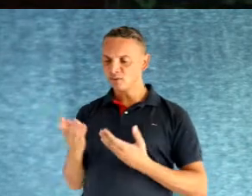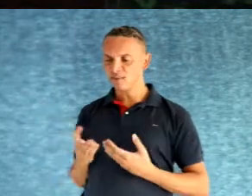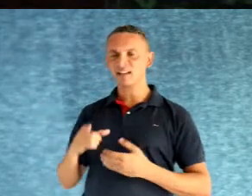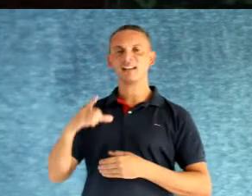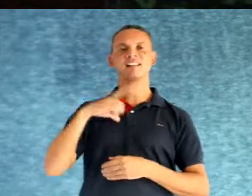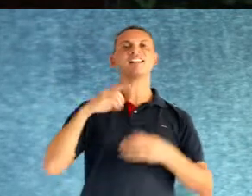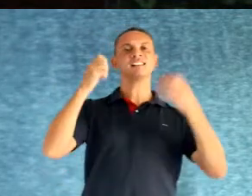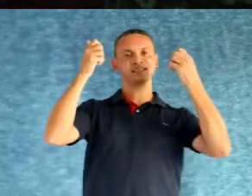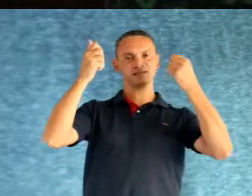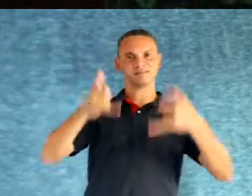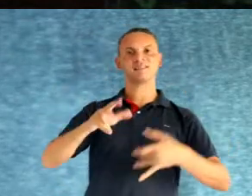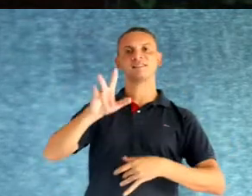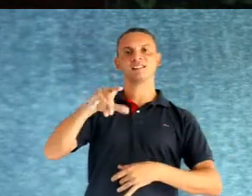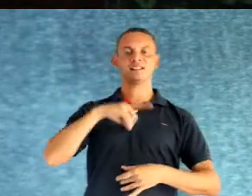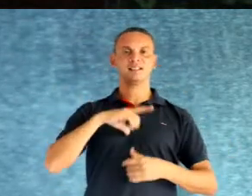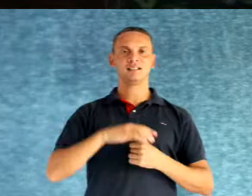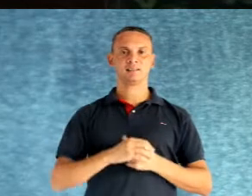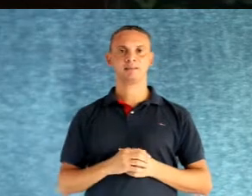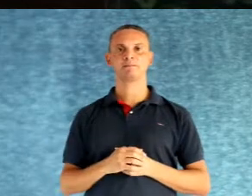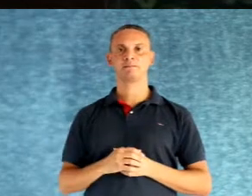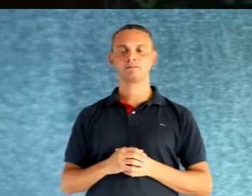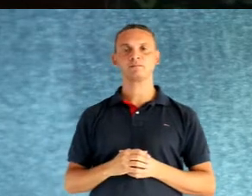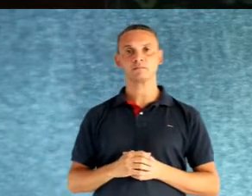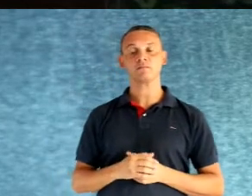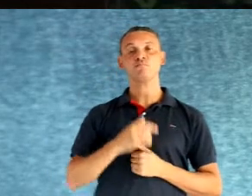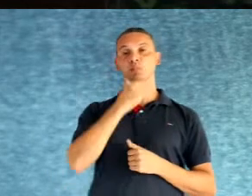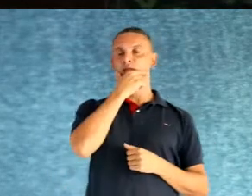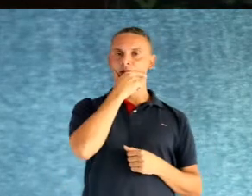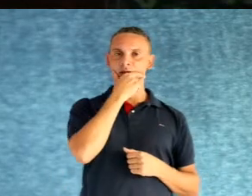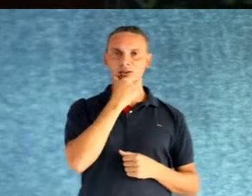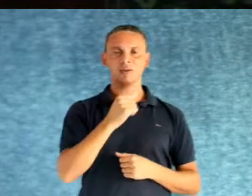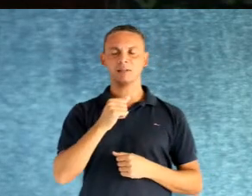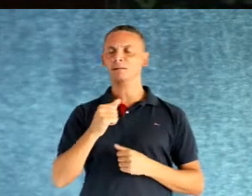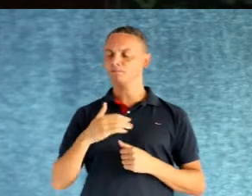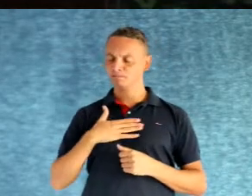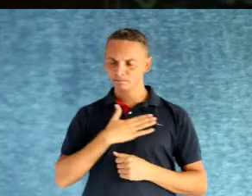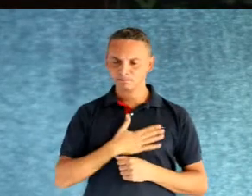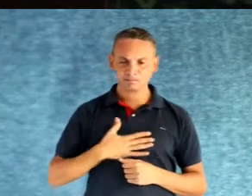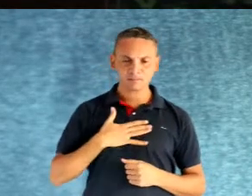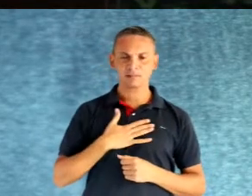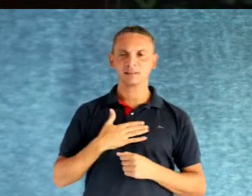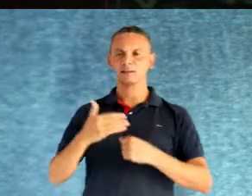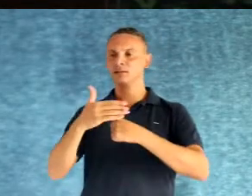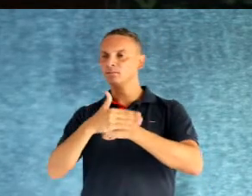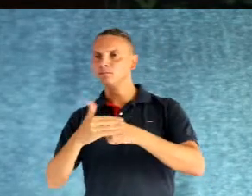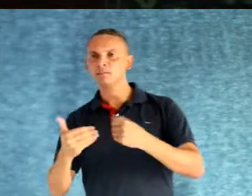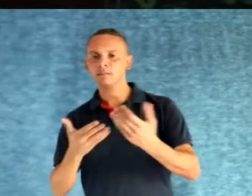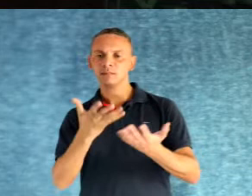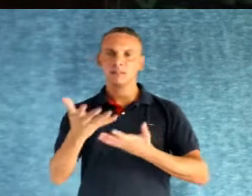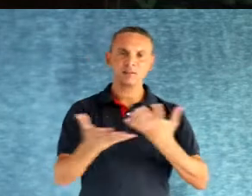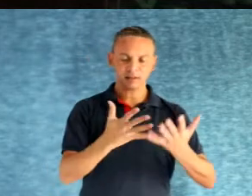a sua palavra na noite de hoje. É, generoso, gentil, afável, cordial,